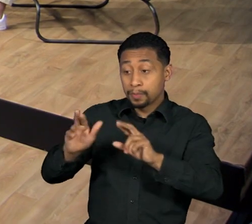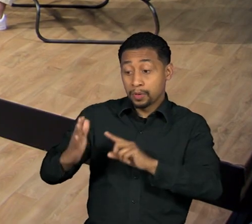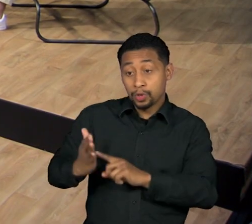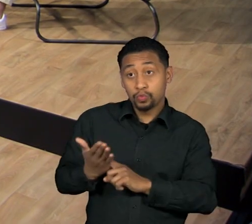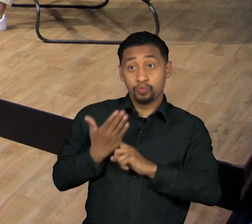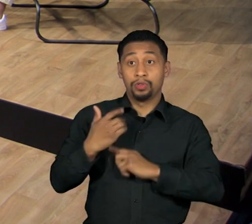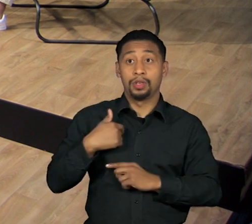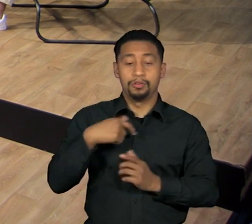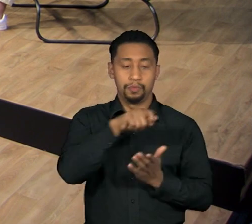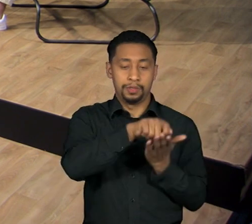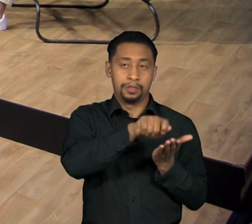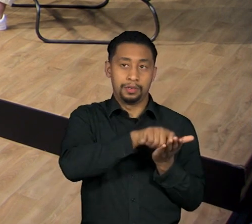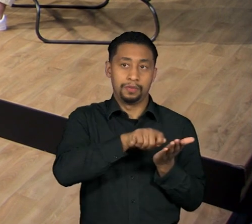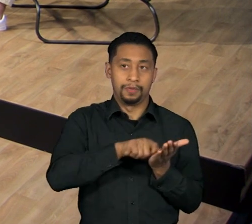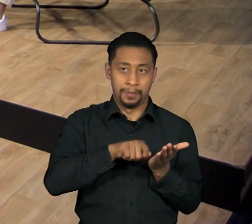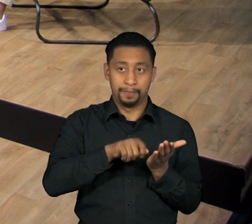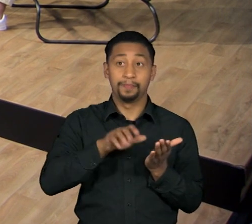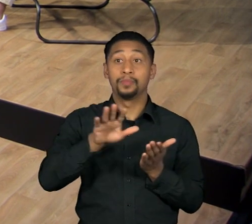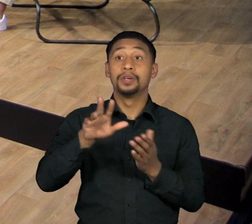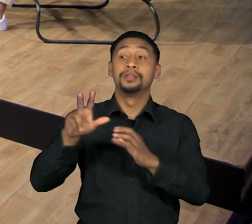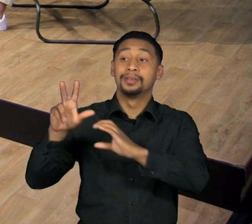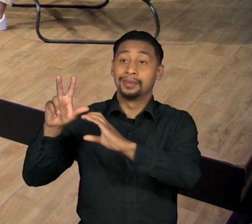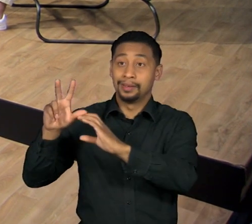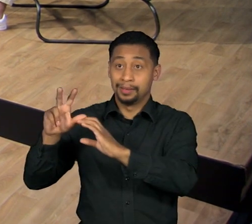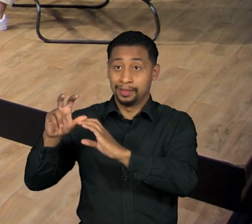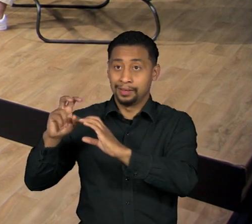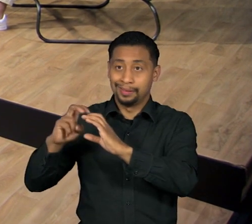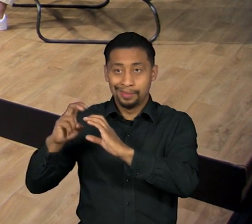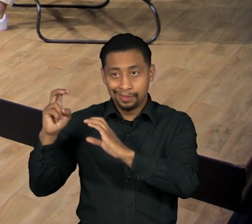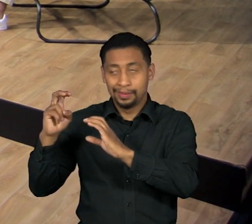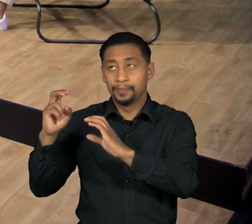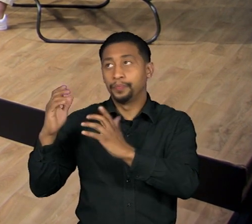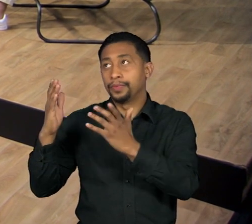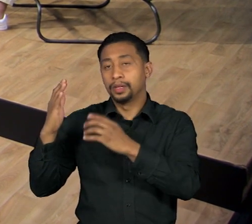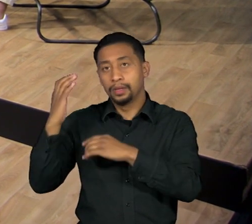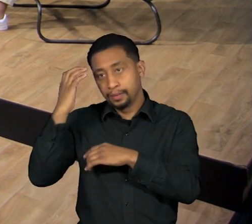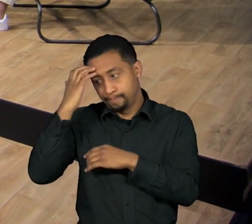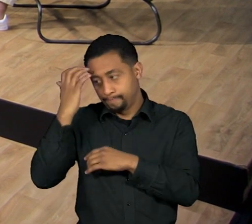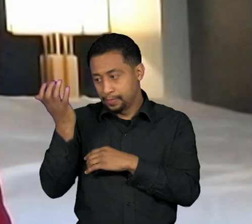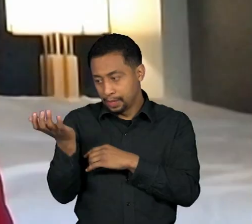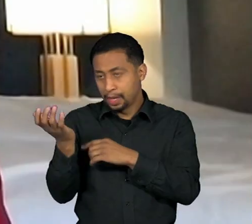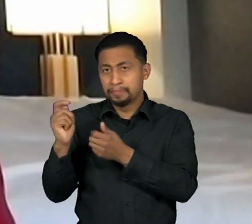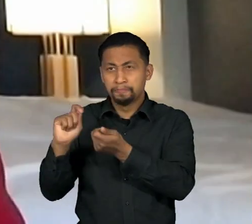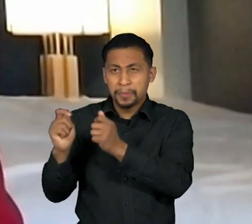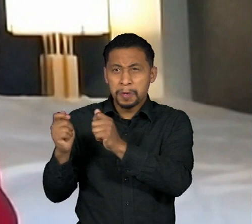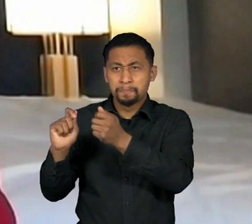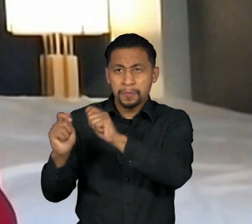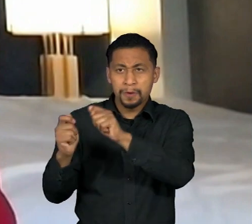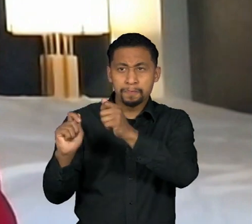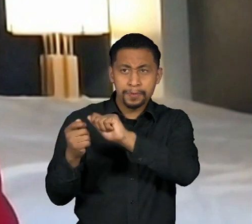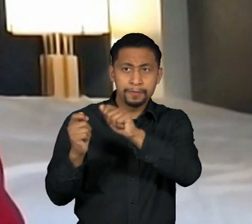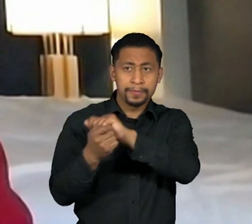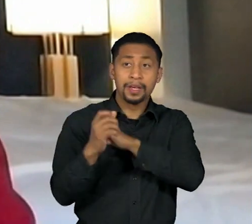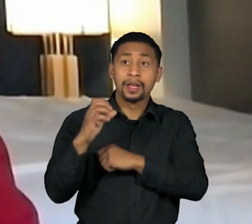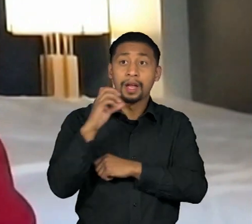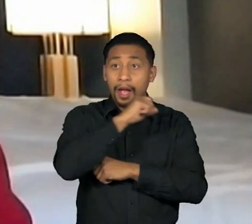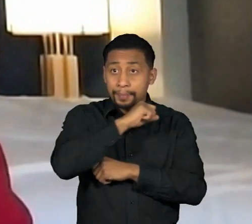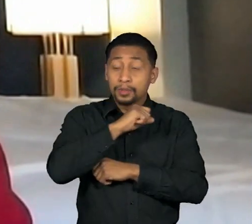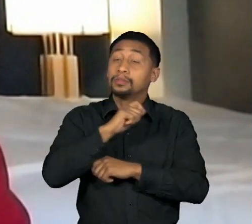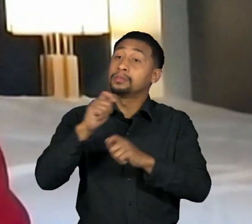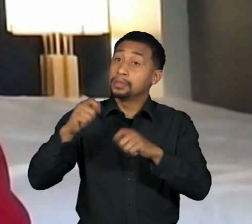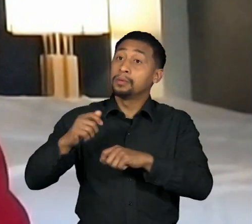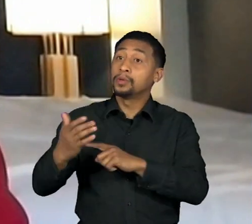Também essa IA que gera, que se adapta, ela é muito usada para gerar, então, provas,